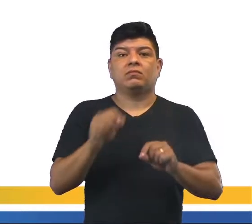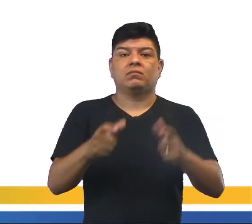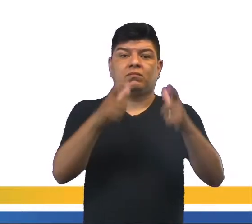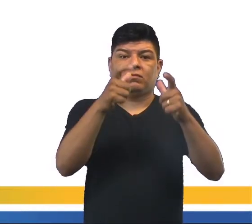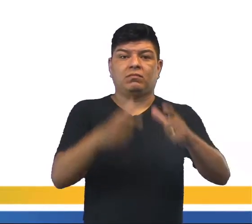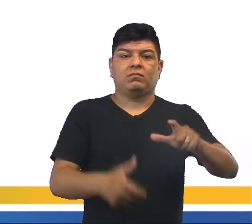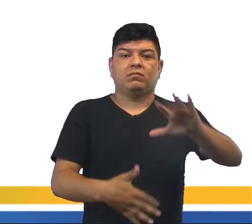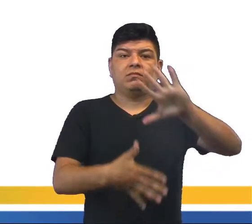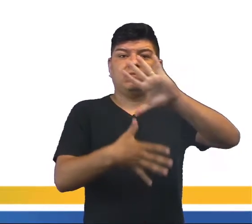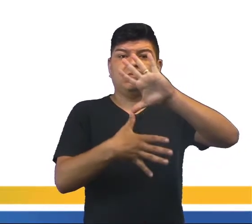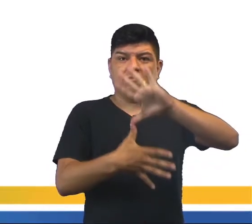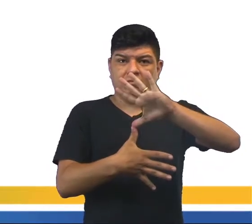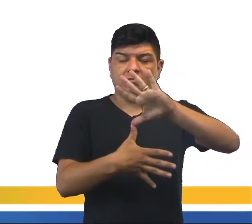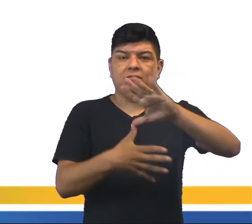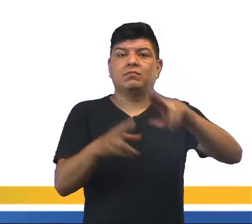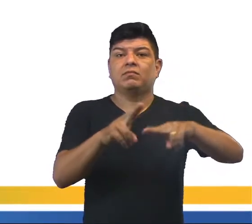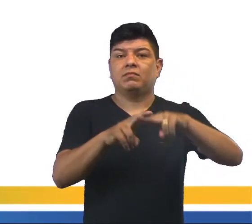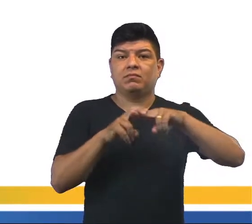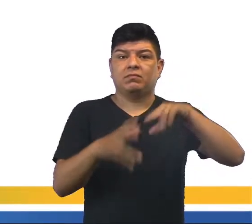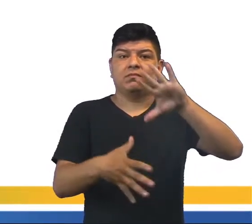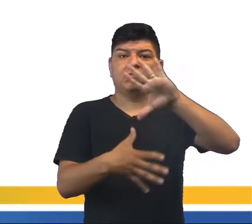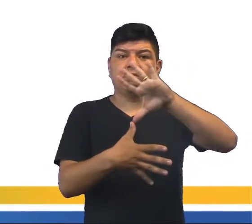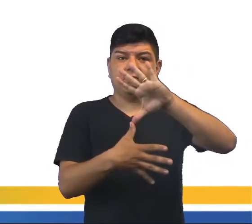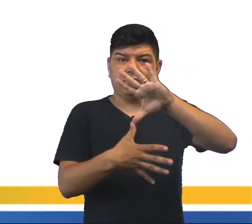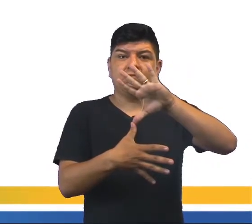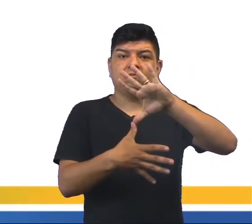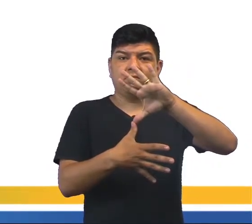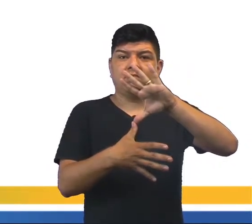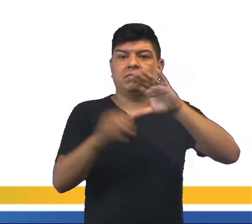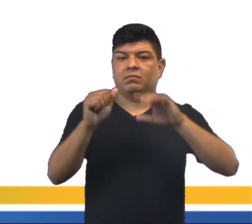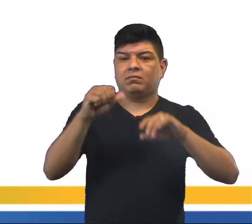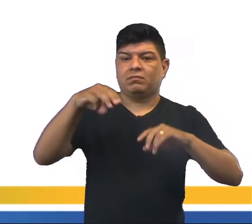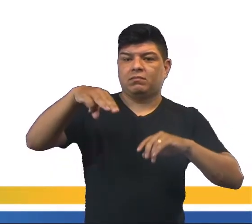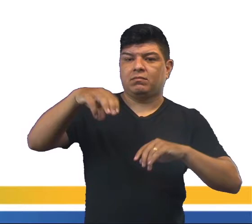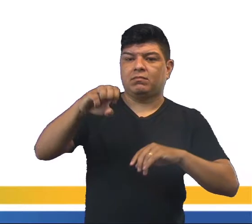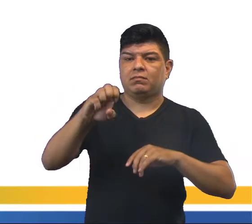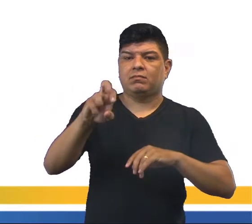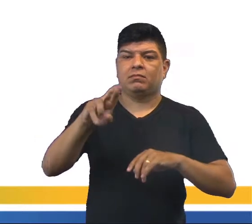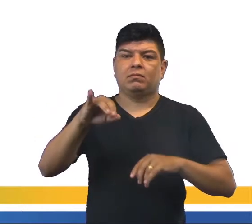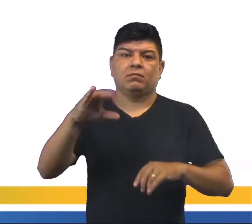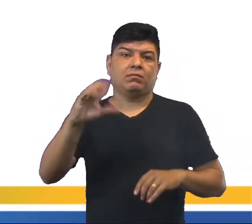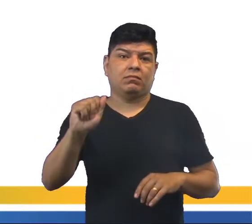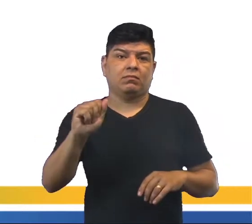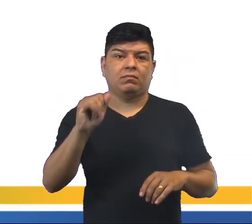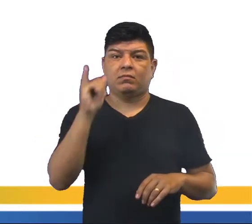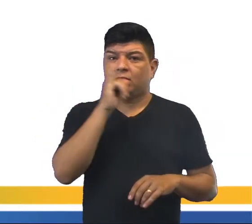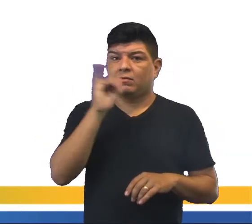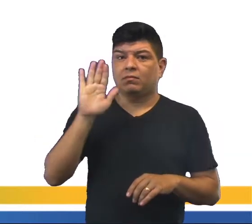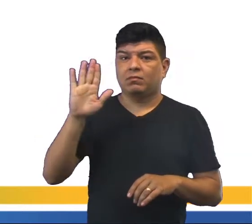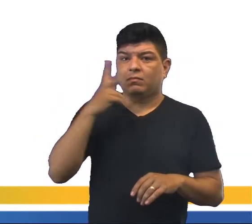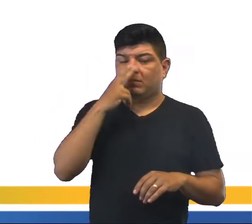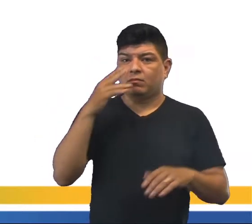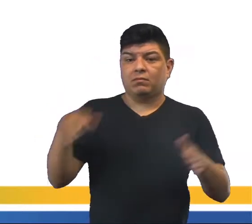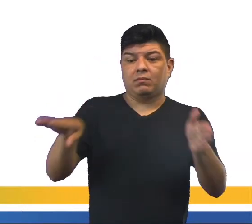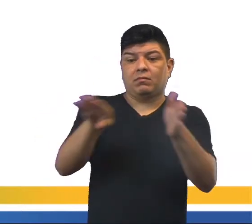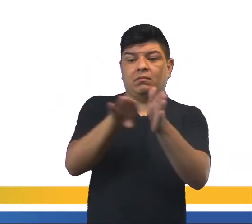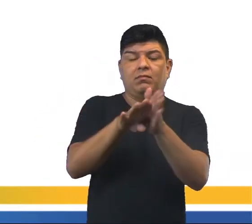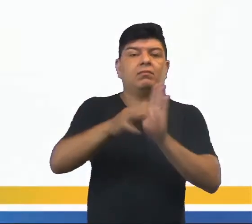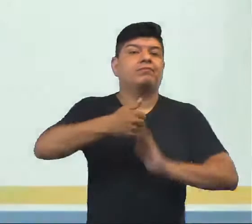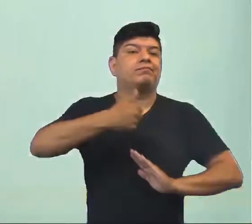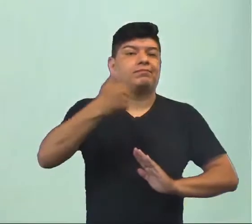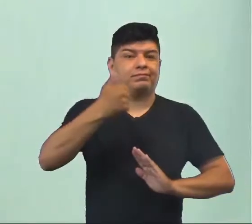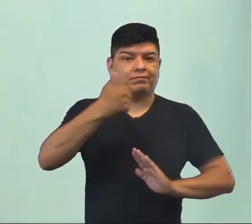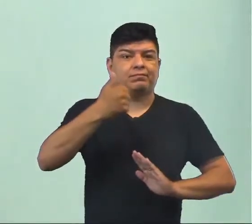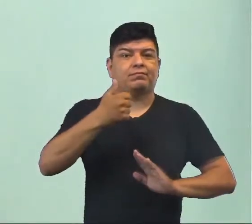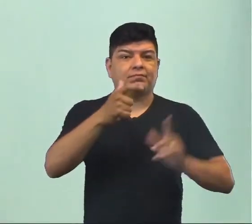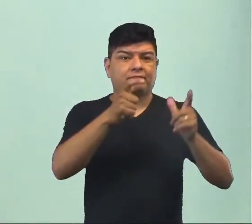Inclusive, o nome América advém de Américo Vespúcio, um explorador italiano que supostamente teria chegado primeiro ao continente.